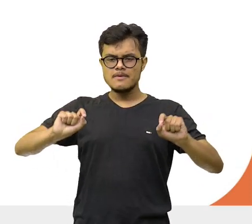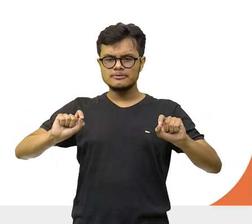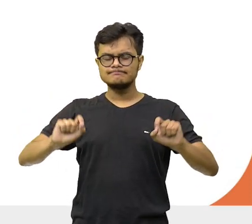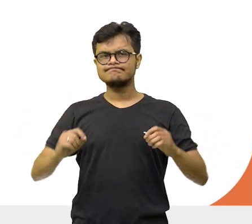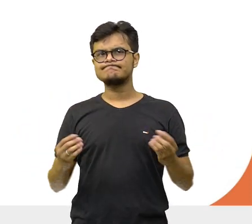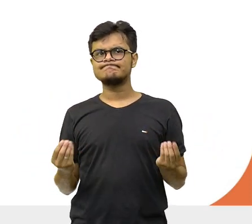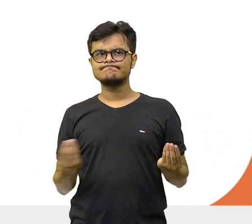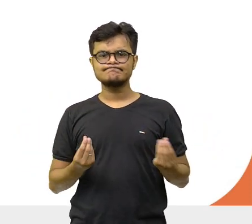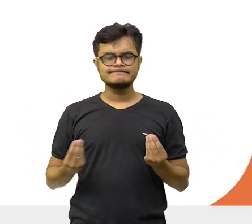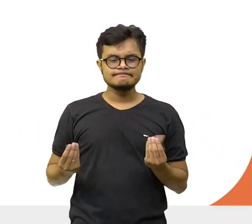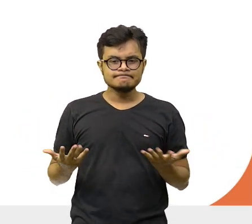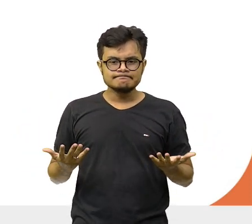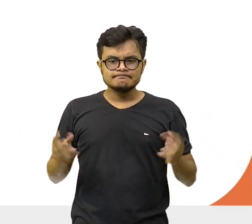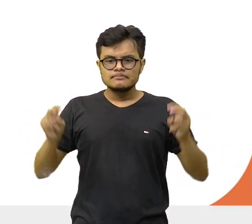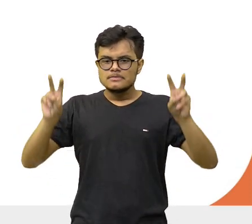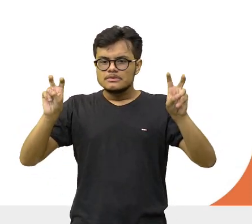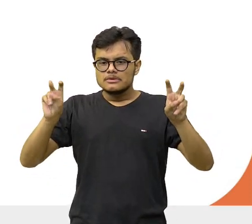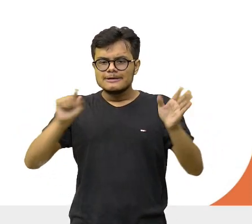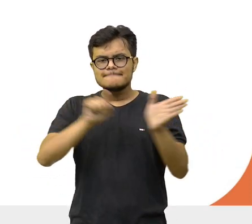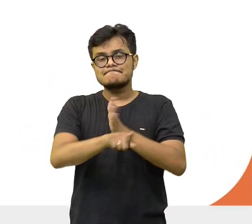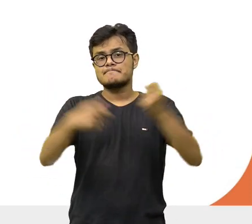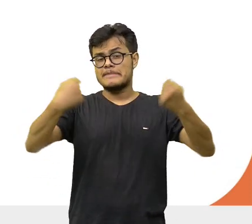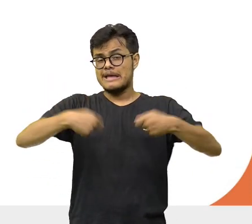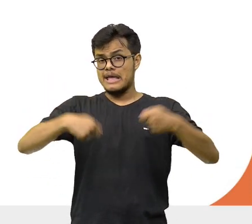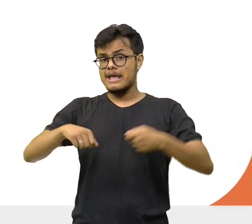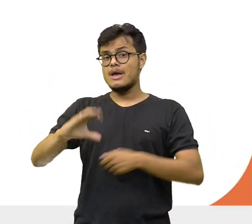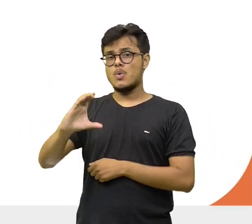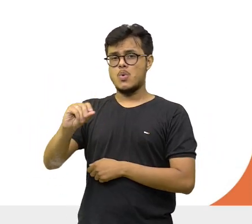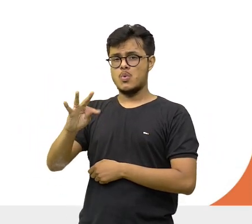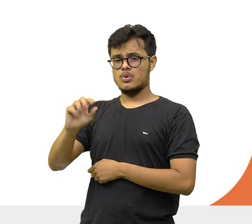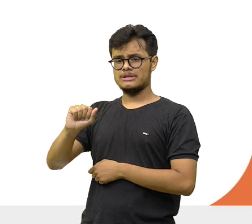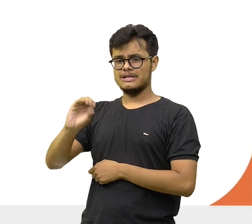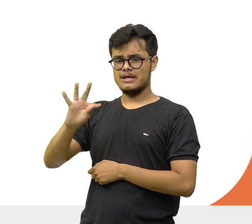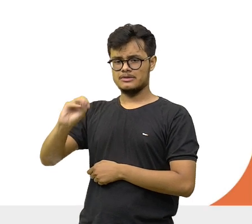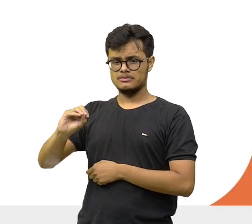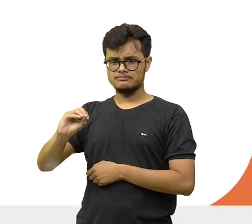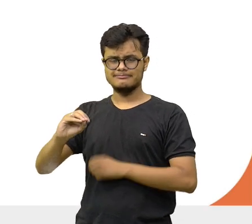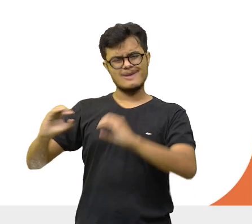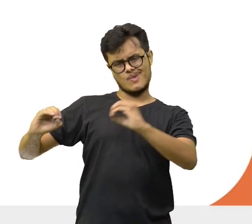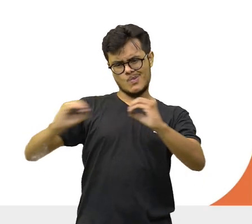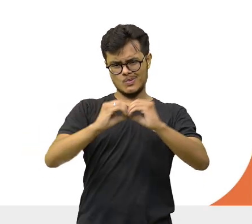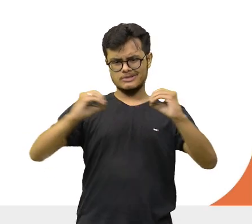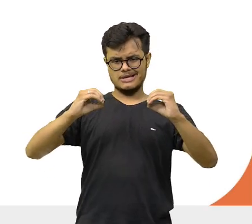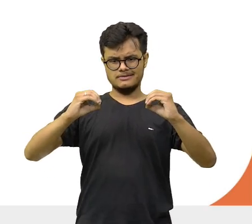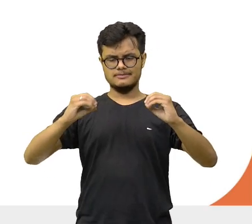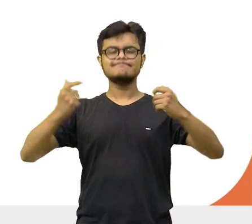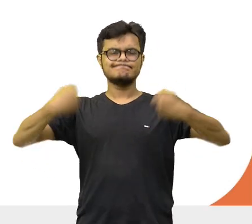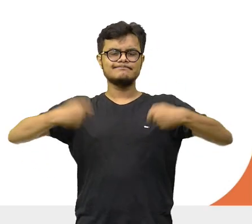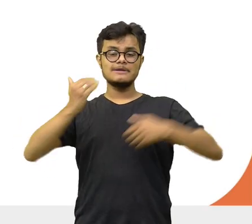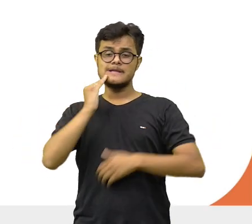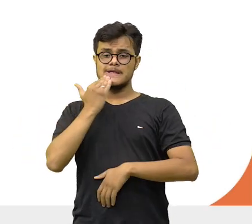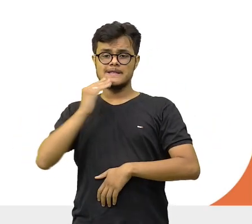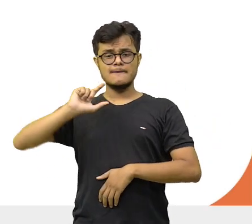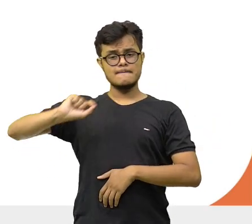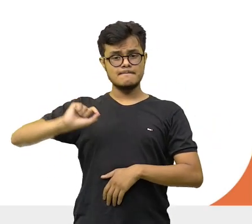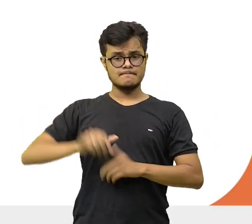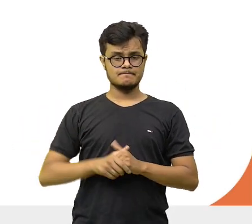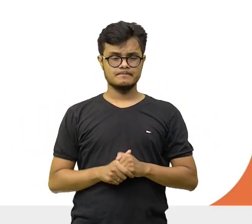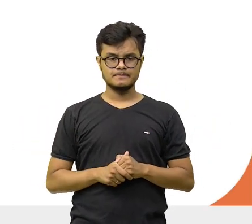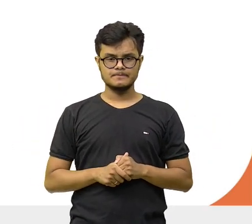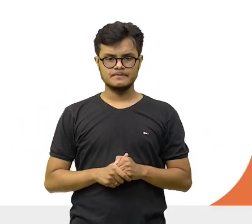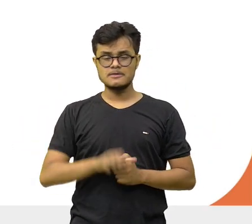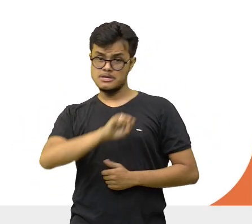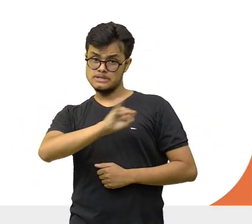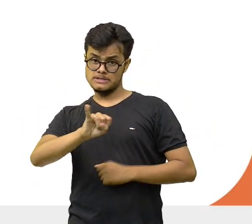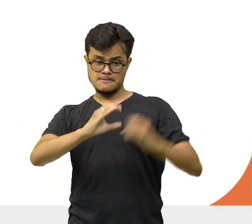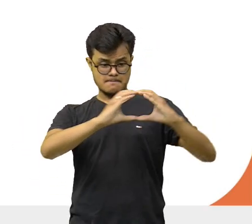tipo de eletrização por contato. E para calcular o resultado dessa questão, nós precisamos entender que, quando eu tiver